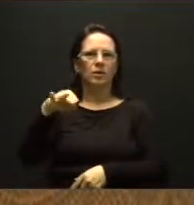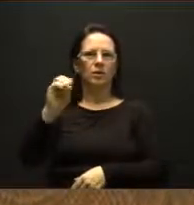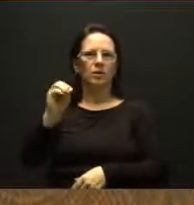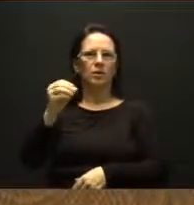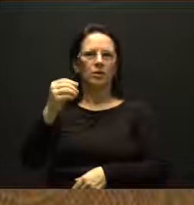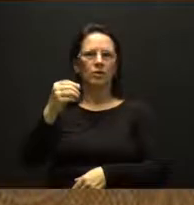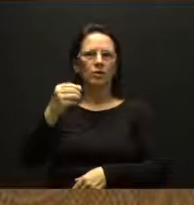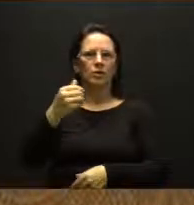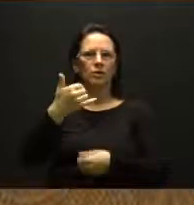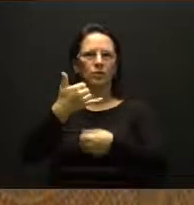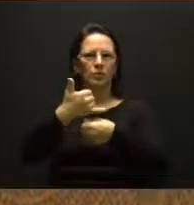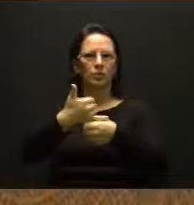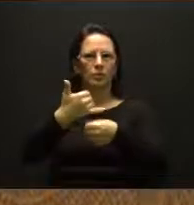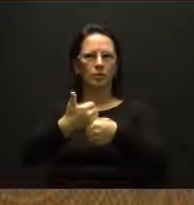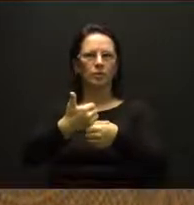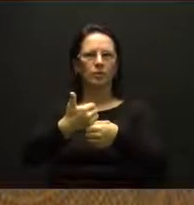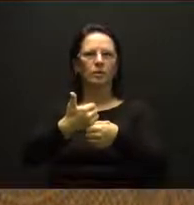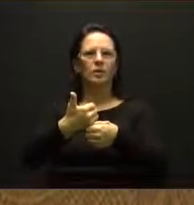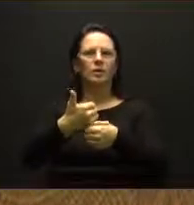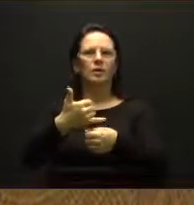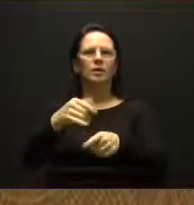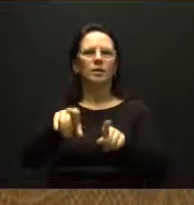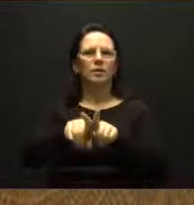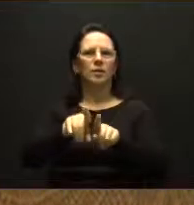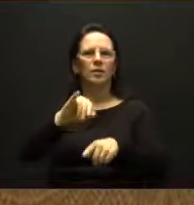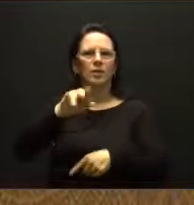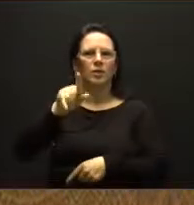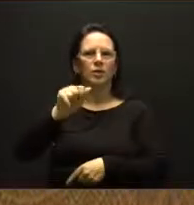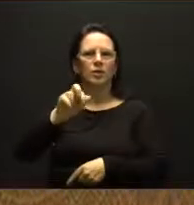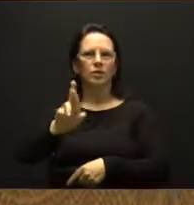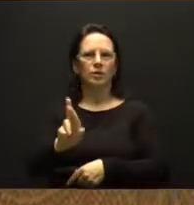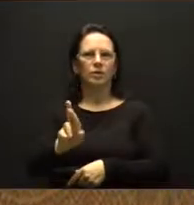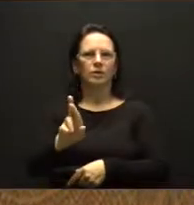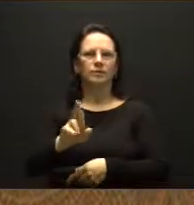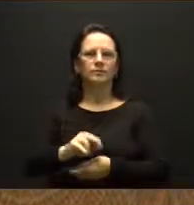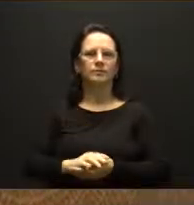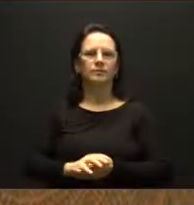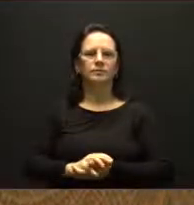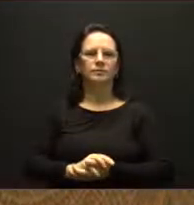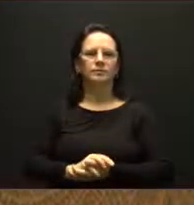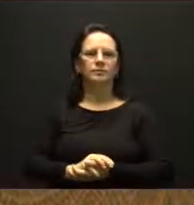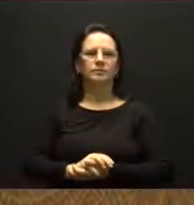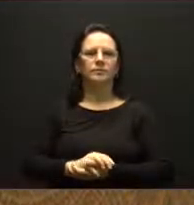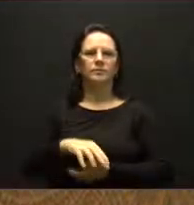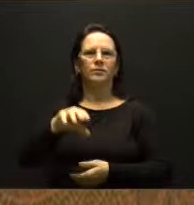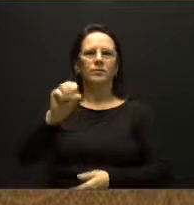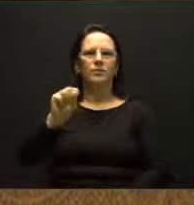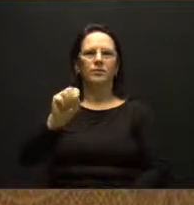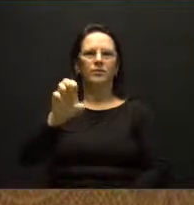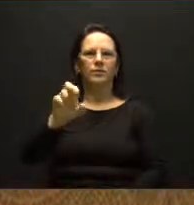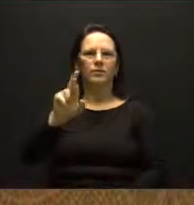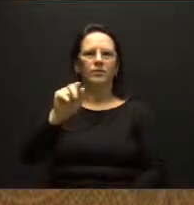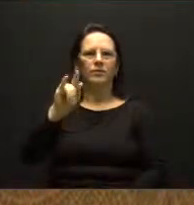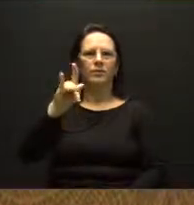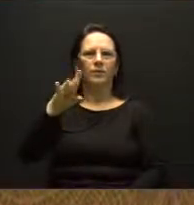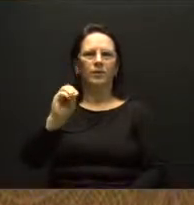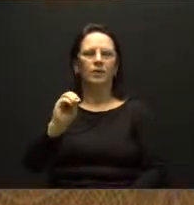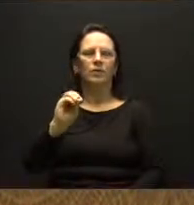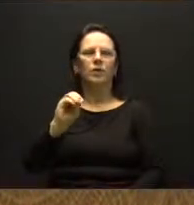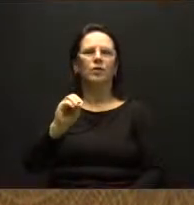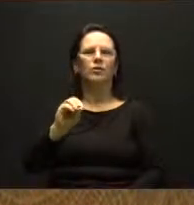araújo líder do pdt jair alves lucas líder do pt sérgio augusto santana